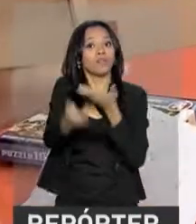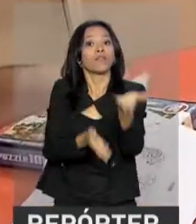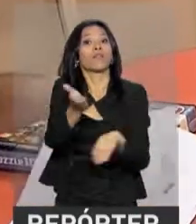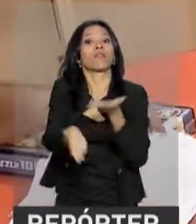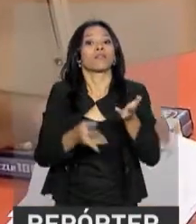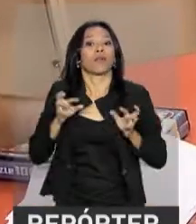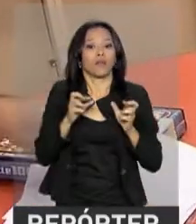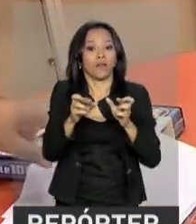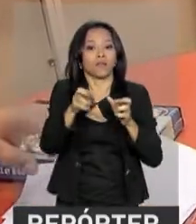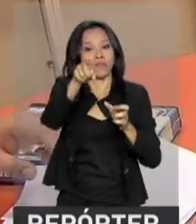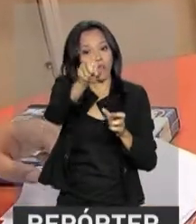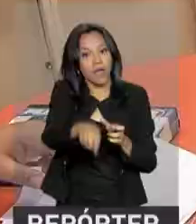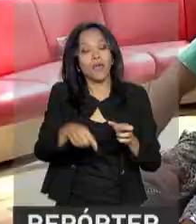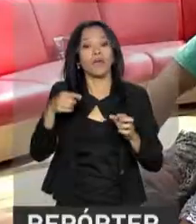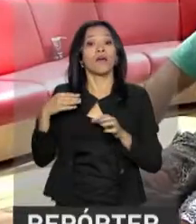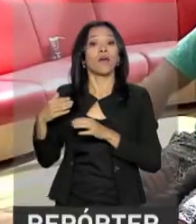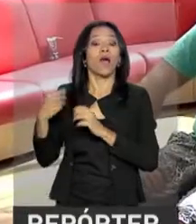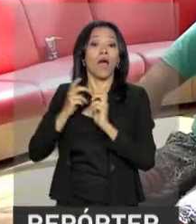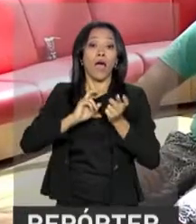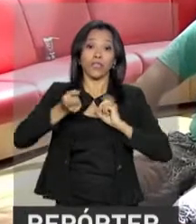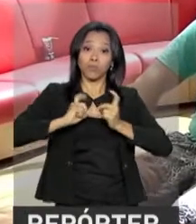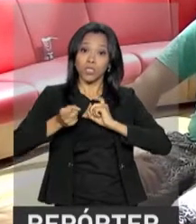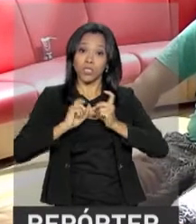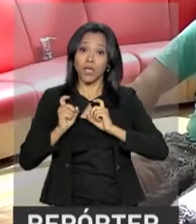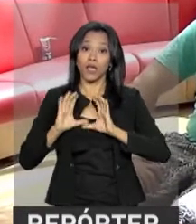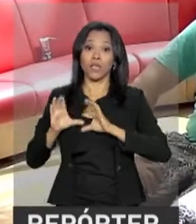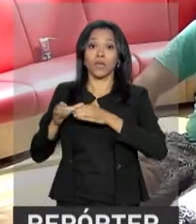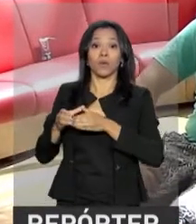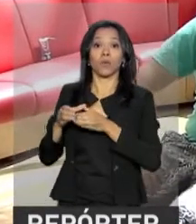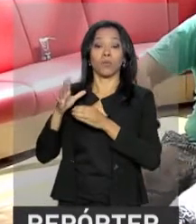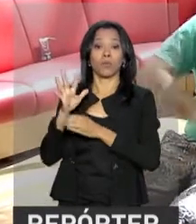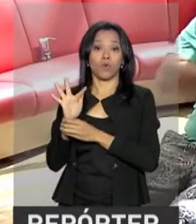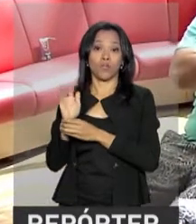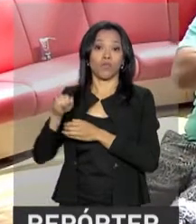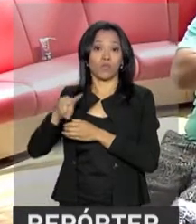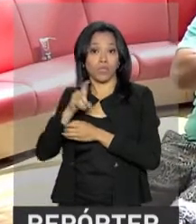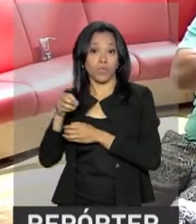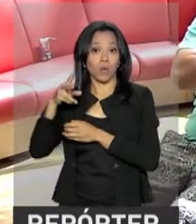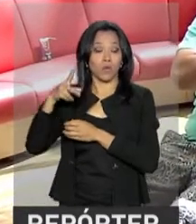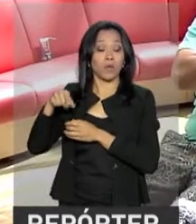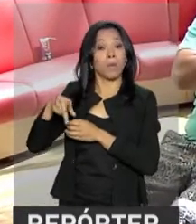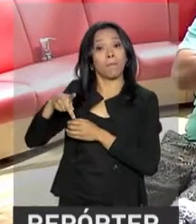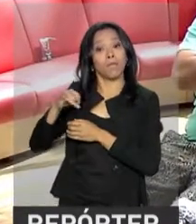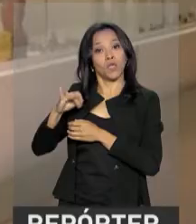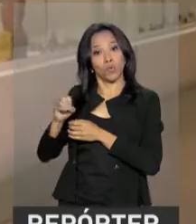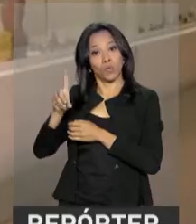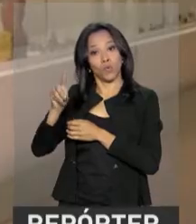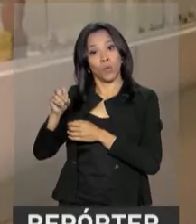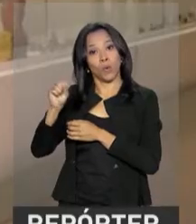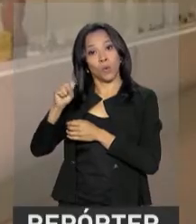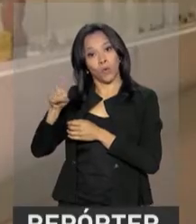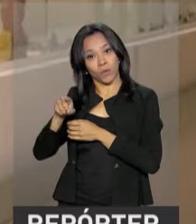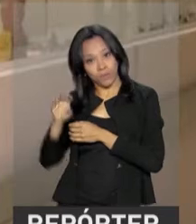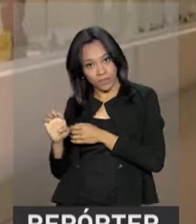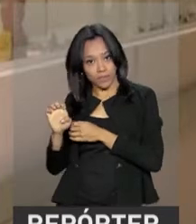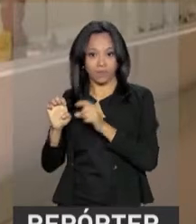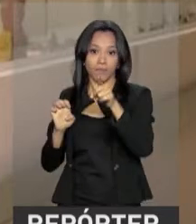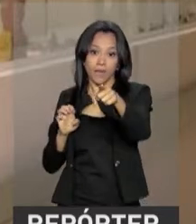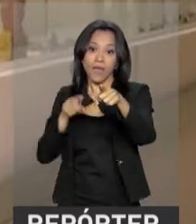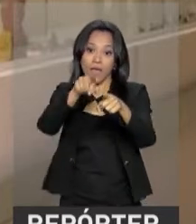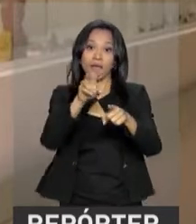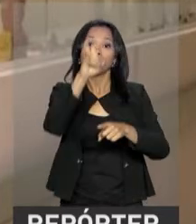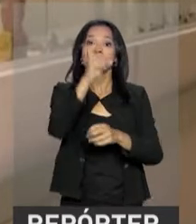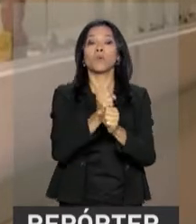administrado pela fundação pio 12 funciona com dinheiro repassado pelo governo e doações há cinco anos e meio trabalhando